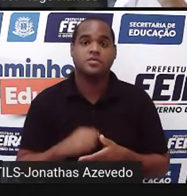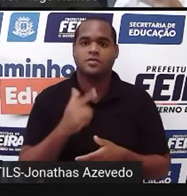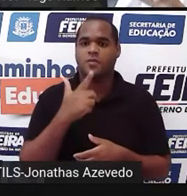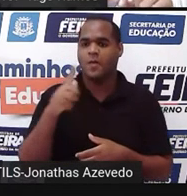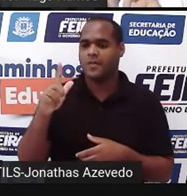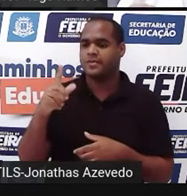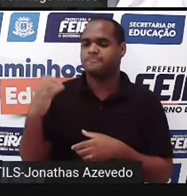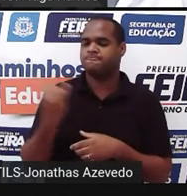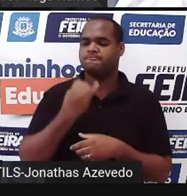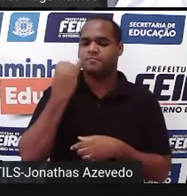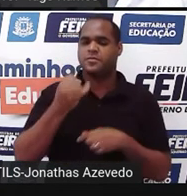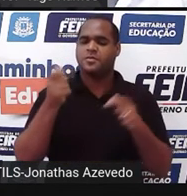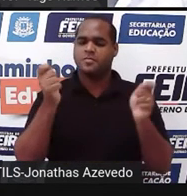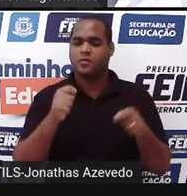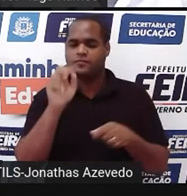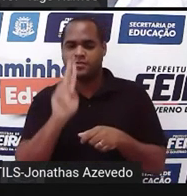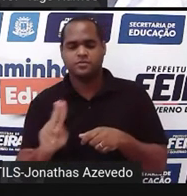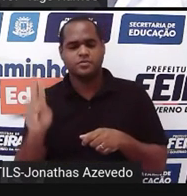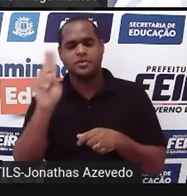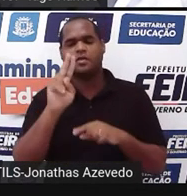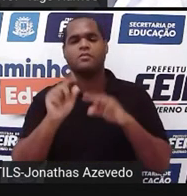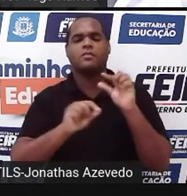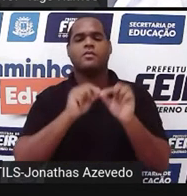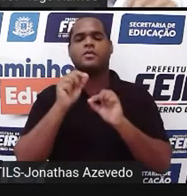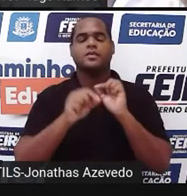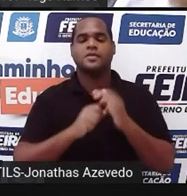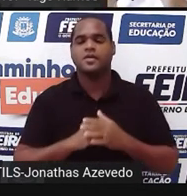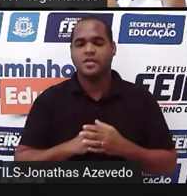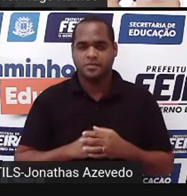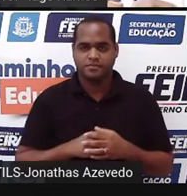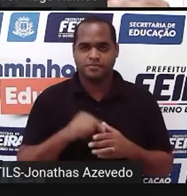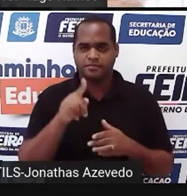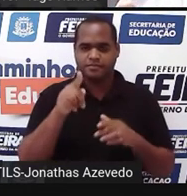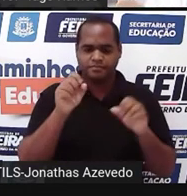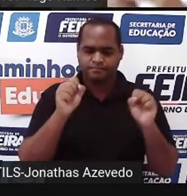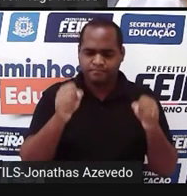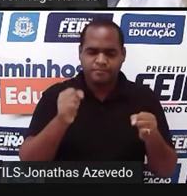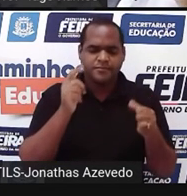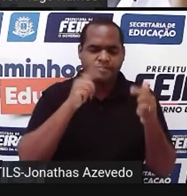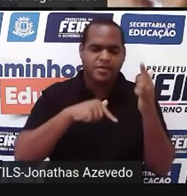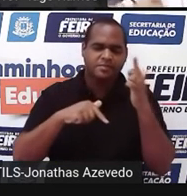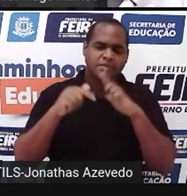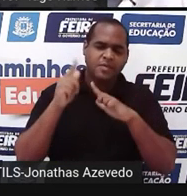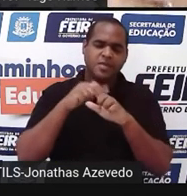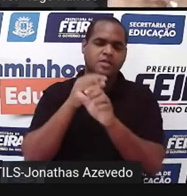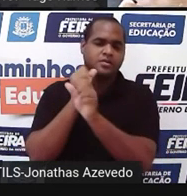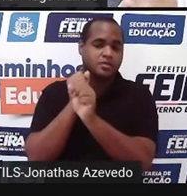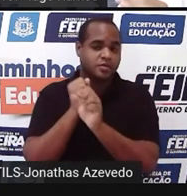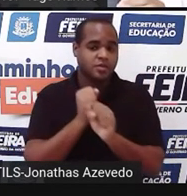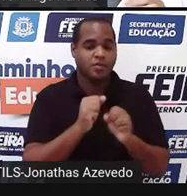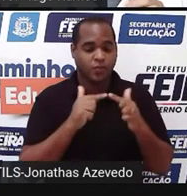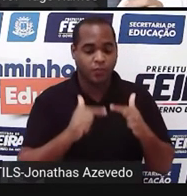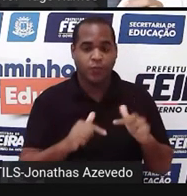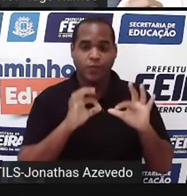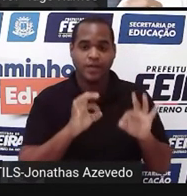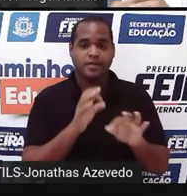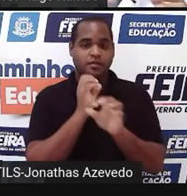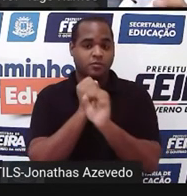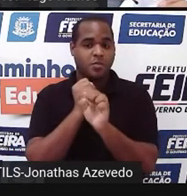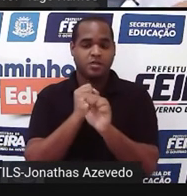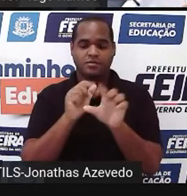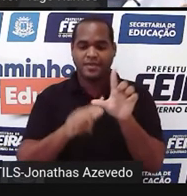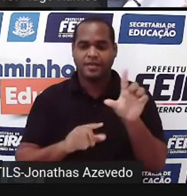ou um recurso que a gente pode usar né para conseguir fazer essa soma anulando uma das incógnitas